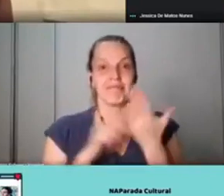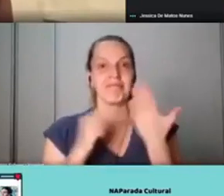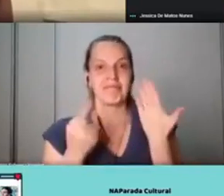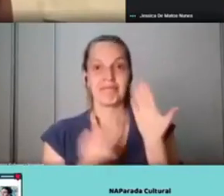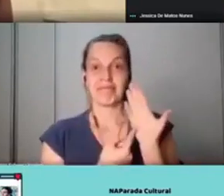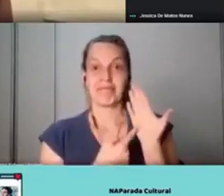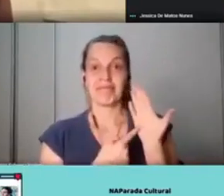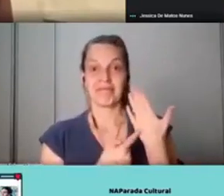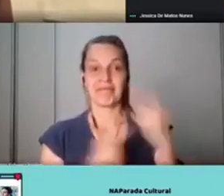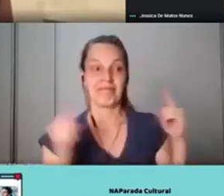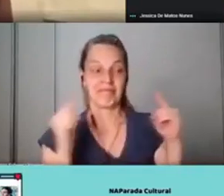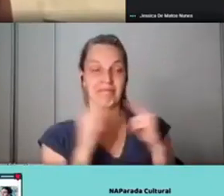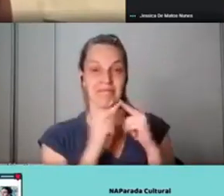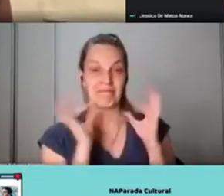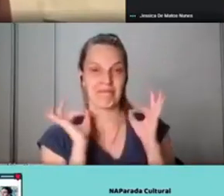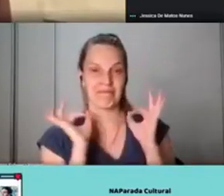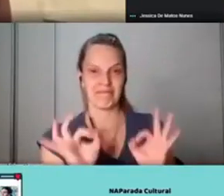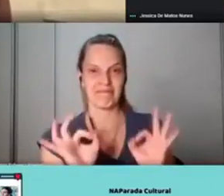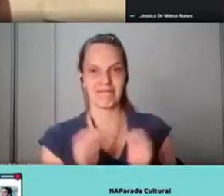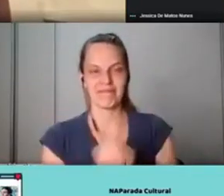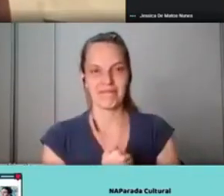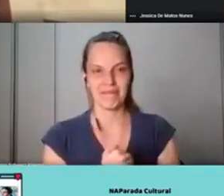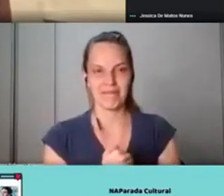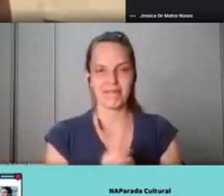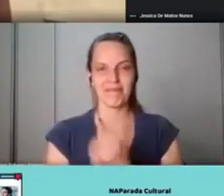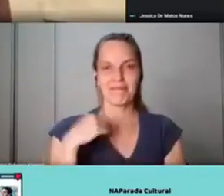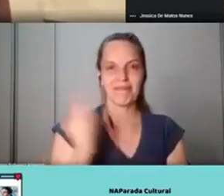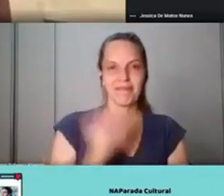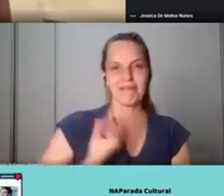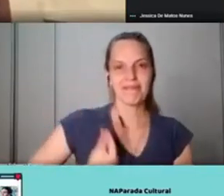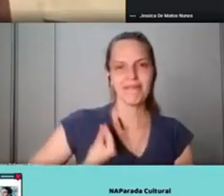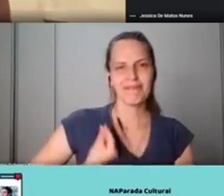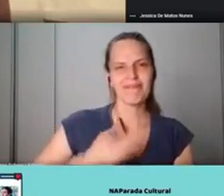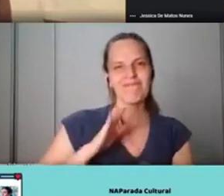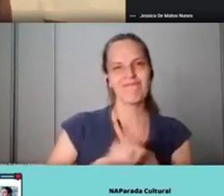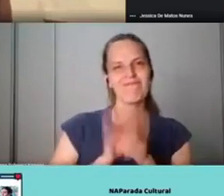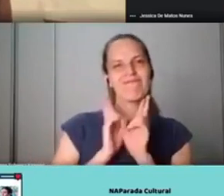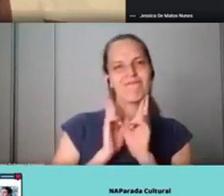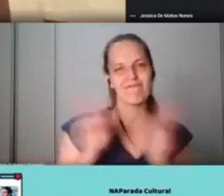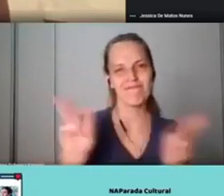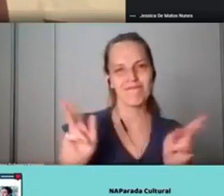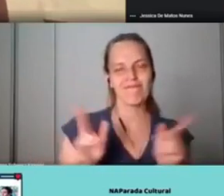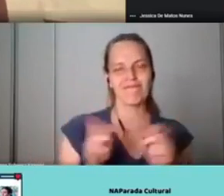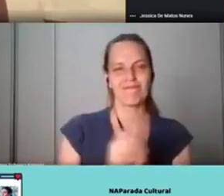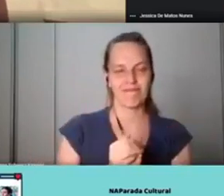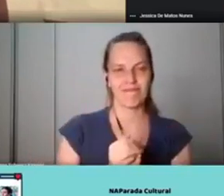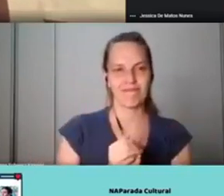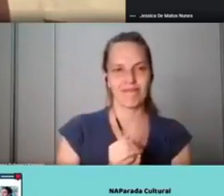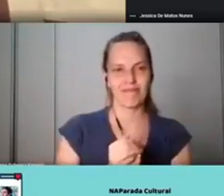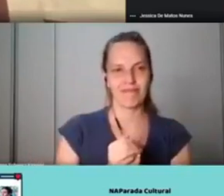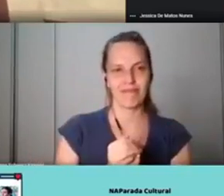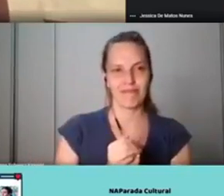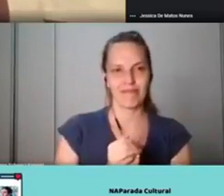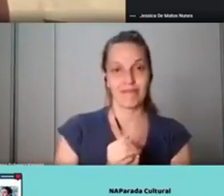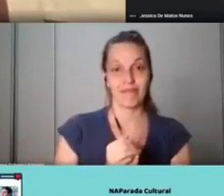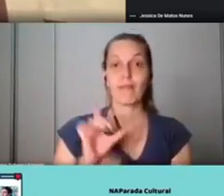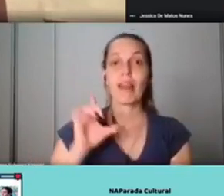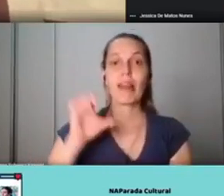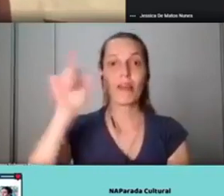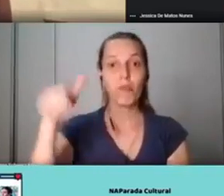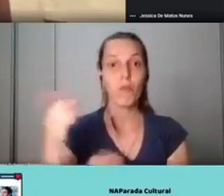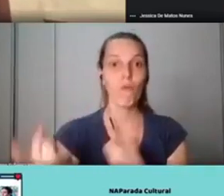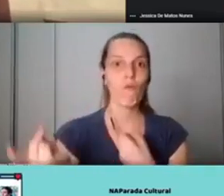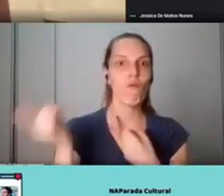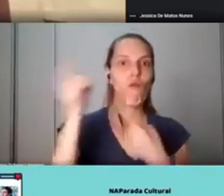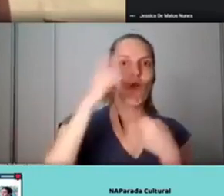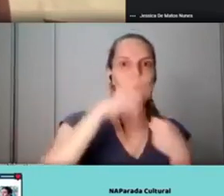A gente está vivendo, assim, um momento bastante diferente, né? E quando a gente voltar para a faculdade, também